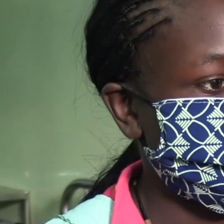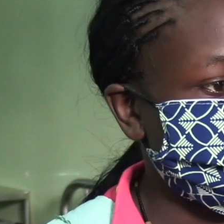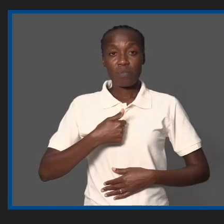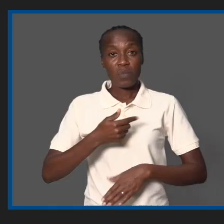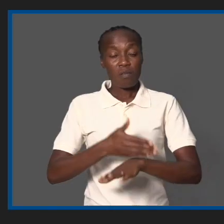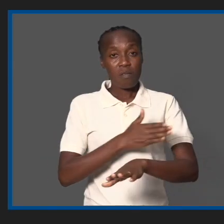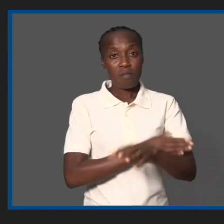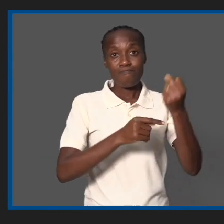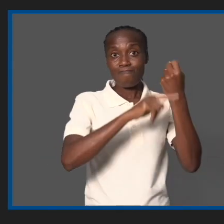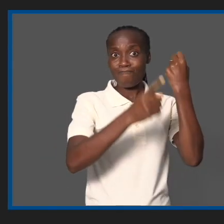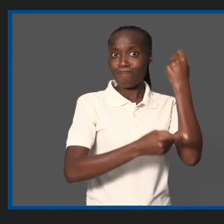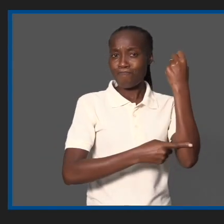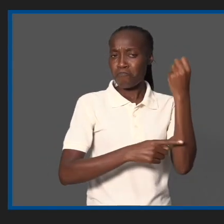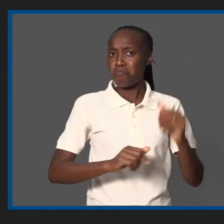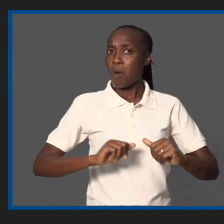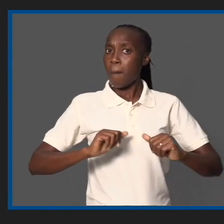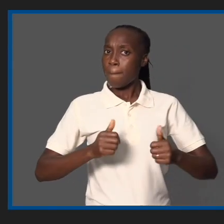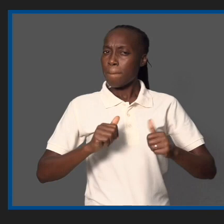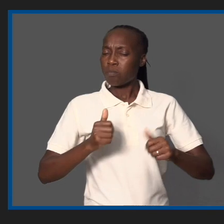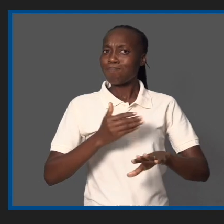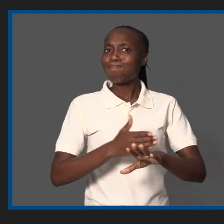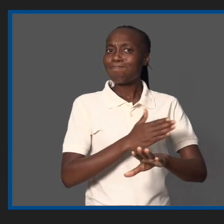Eu tinha uma gravidez saudável.